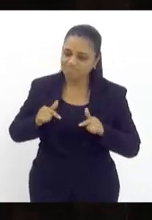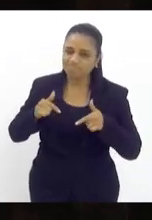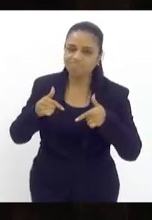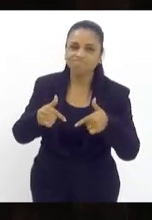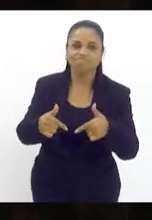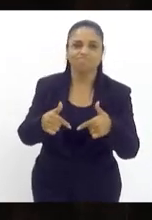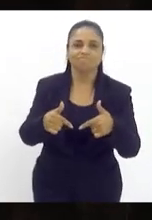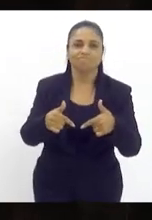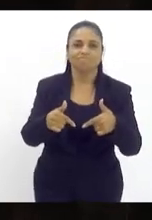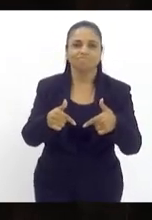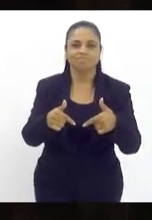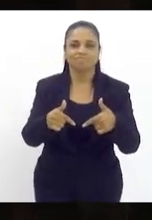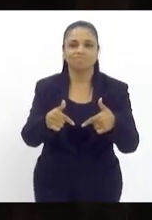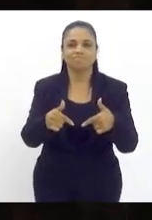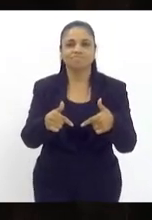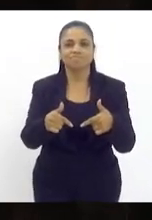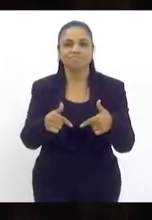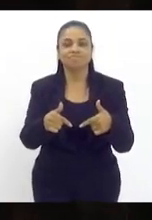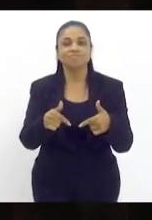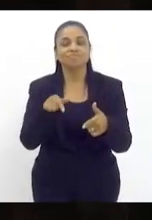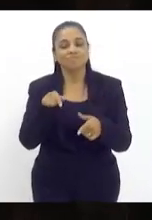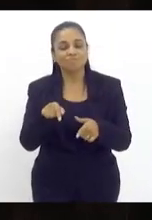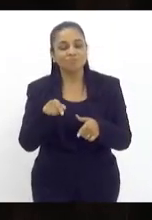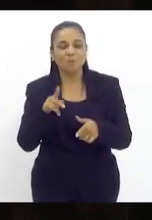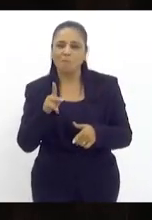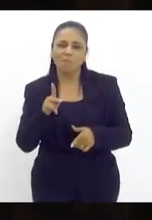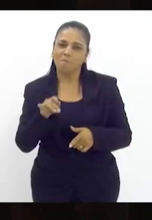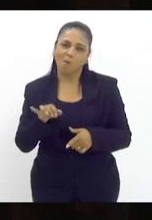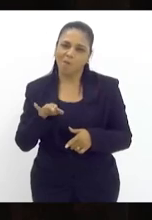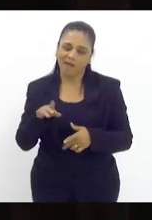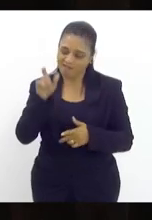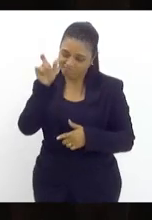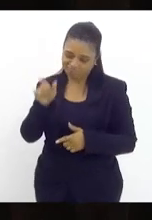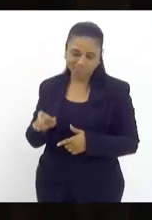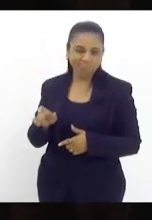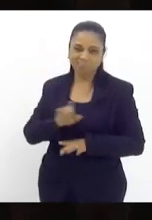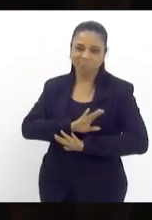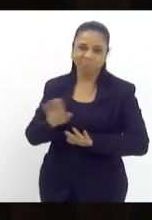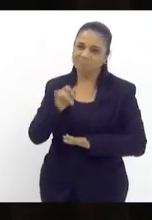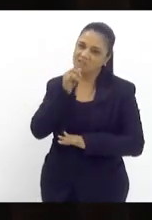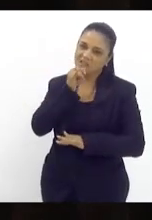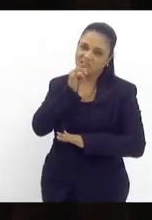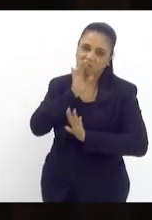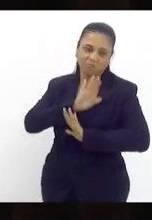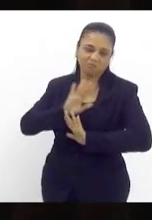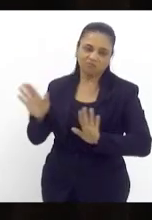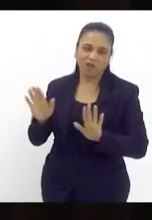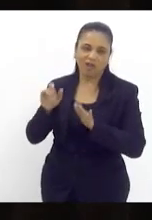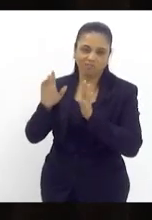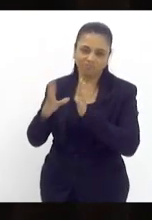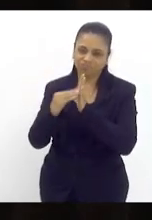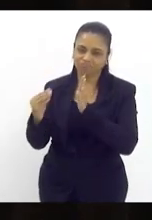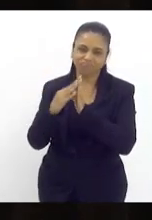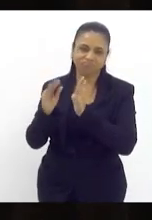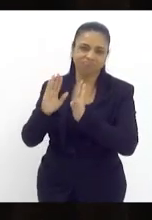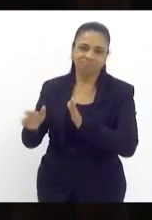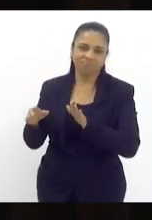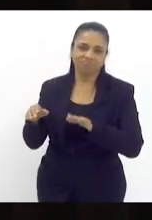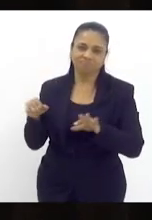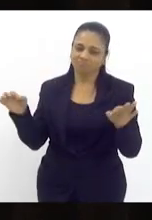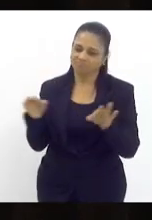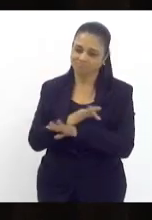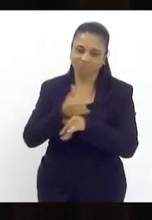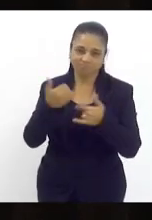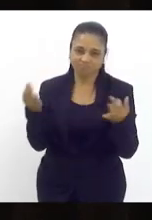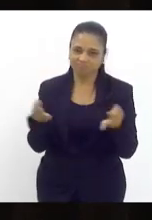lutador pelo Estado Democrático de Direito, mas ele não precisa falar muito, né, porque o exemplo dele arrasta. Então, eu também peço a vocês, pais, né,